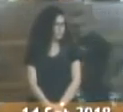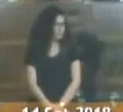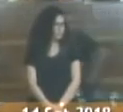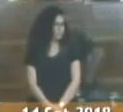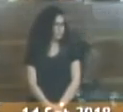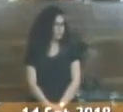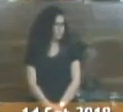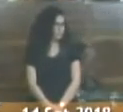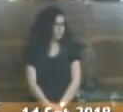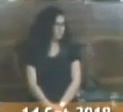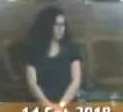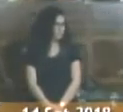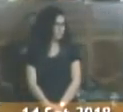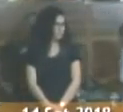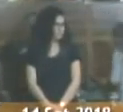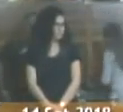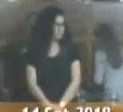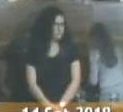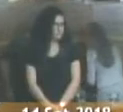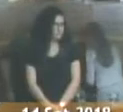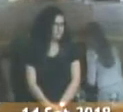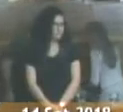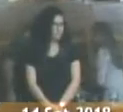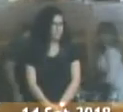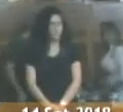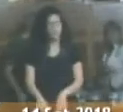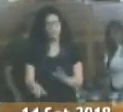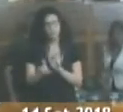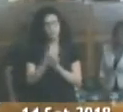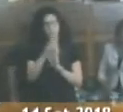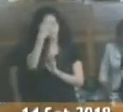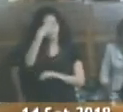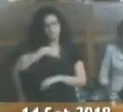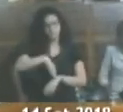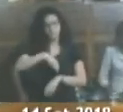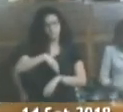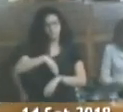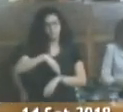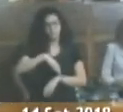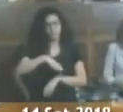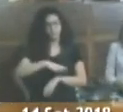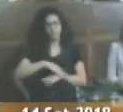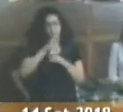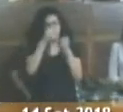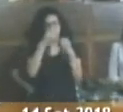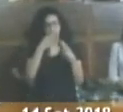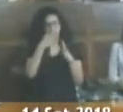Pela lei, você sabe que pela descrição de cidadão, equivocadamente,